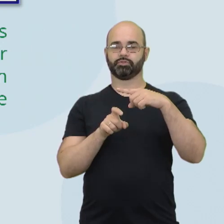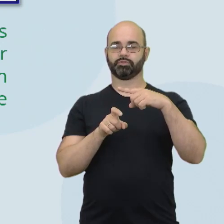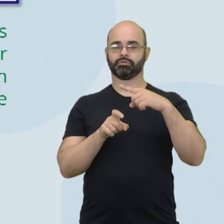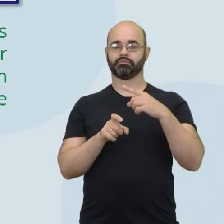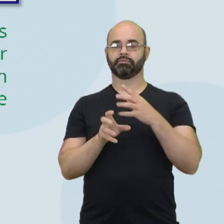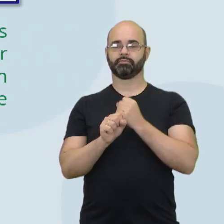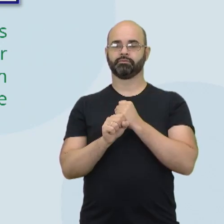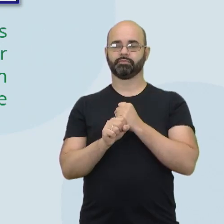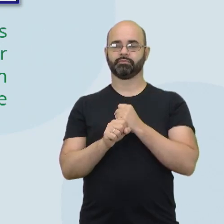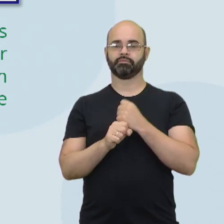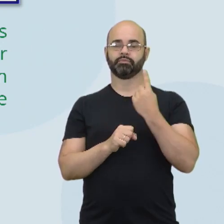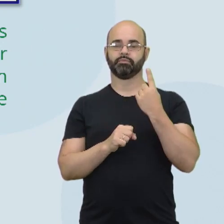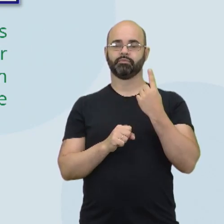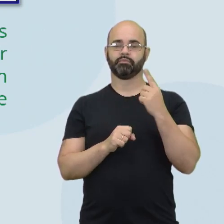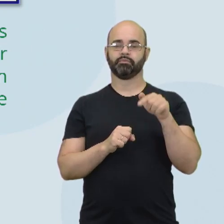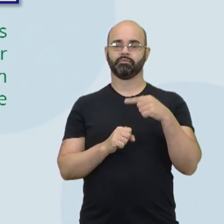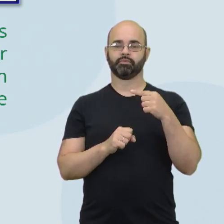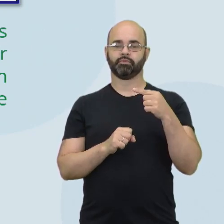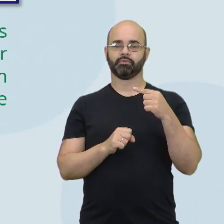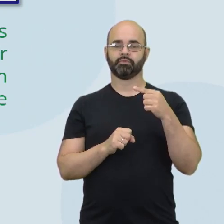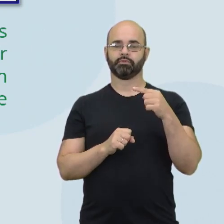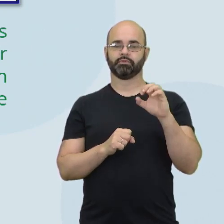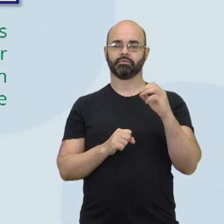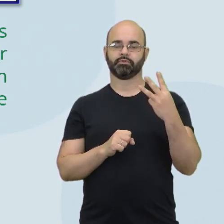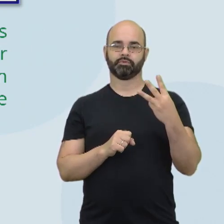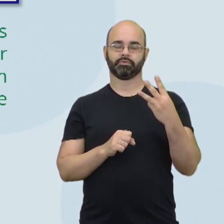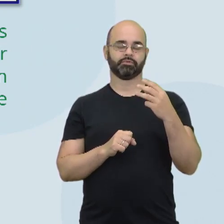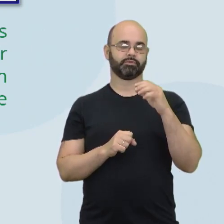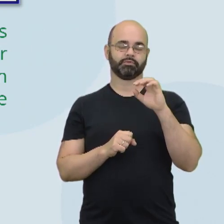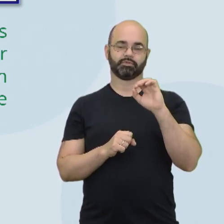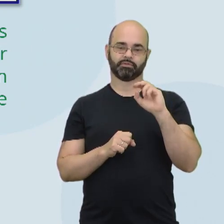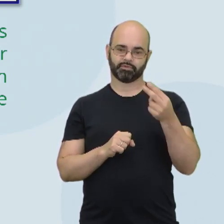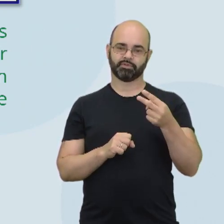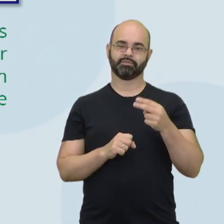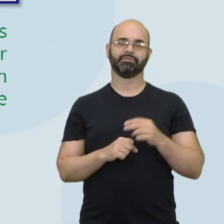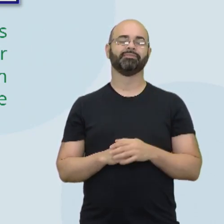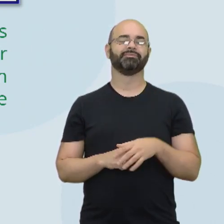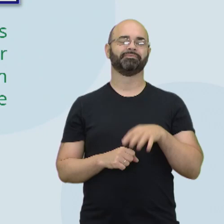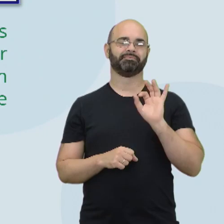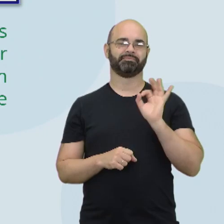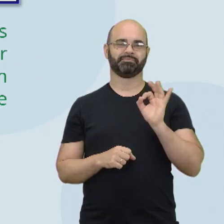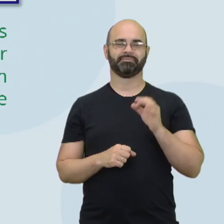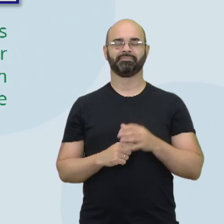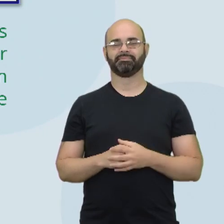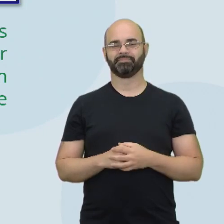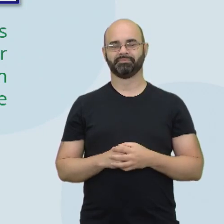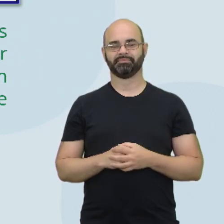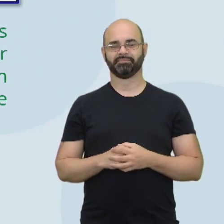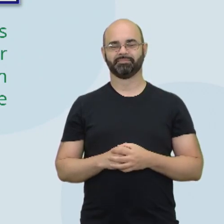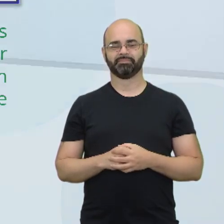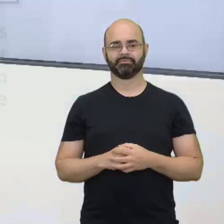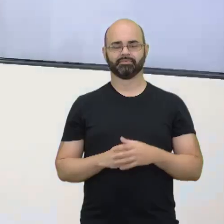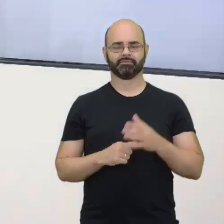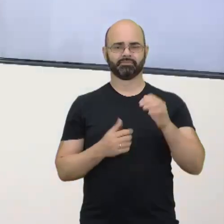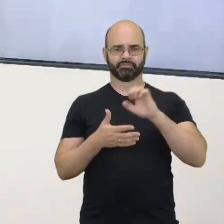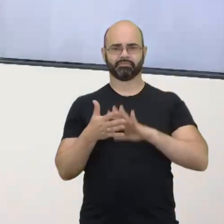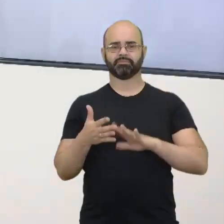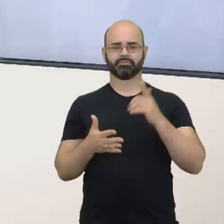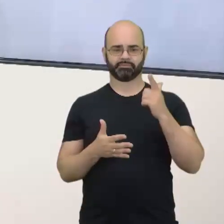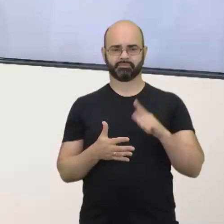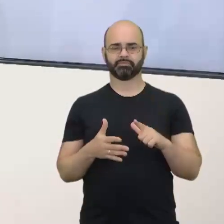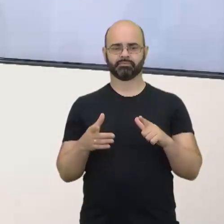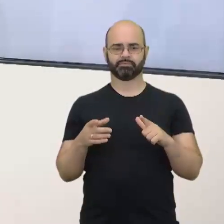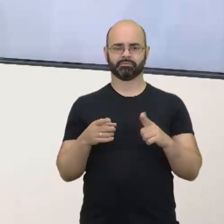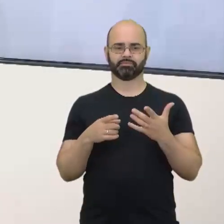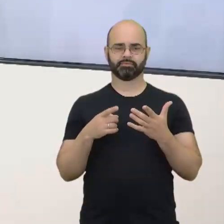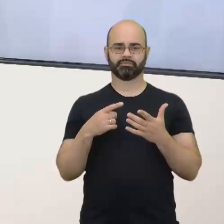você tem, então, 1,02. Certo, Tony? Muito bom, gostei pra caramba. Muito bem. Bom, tem mais um exercício que eu vou fazer com